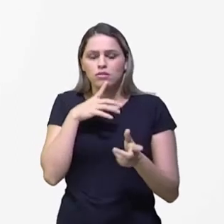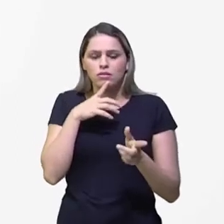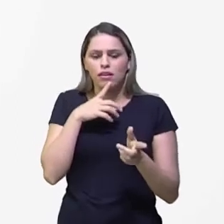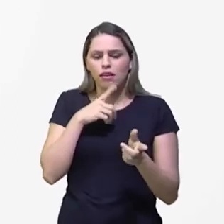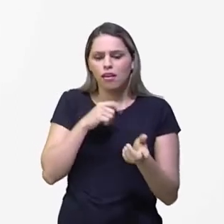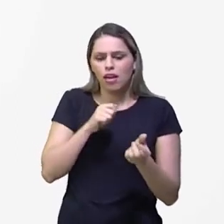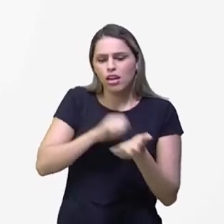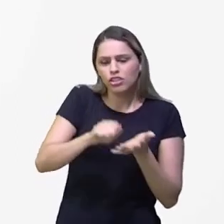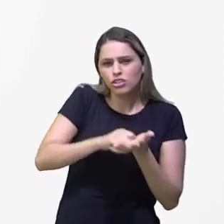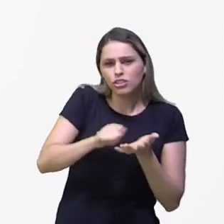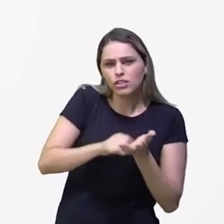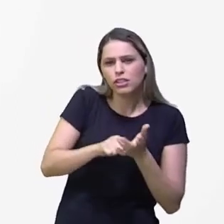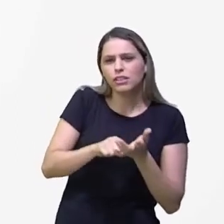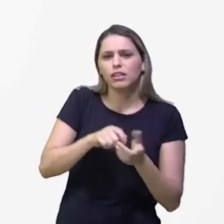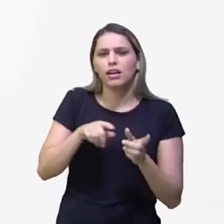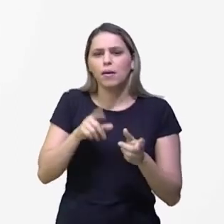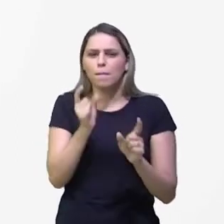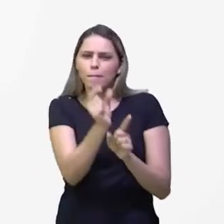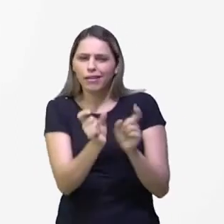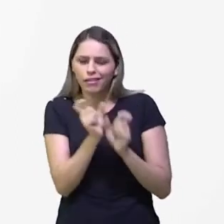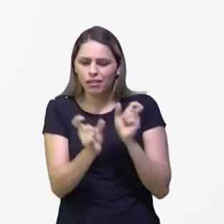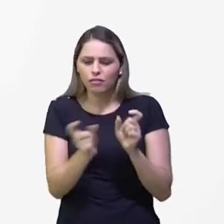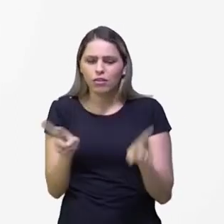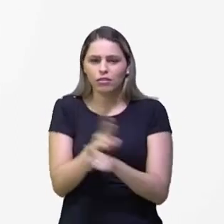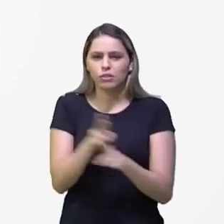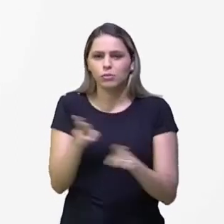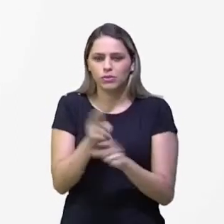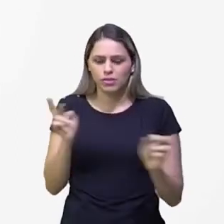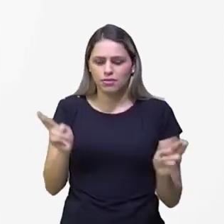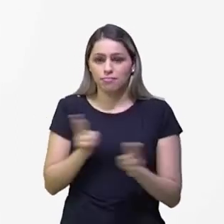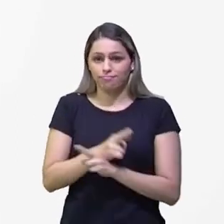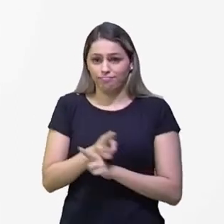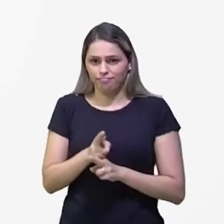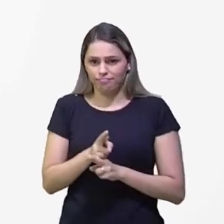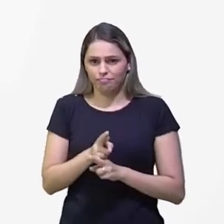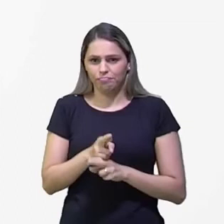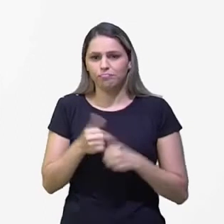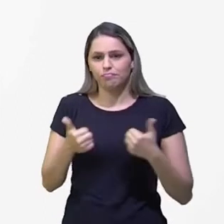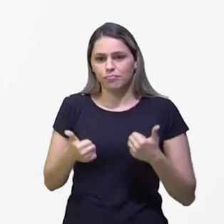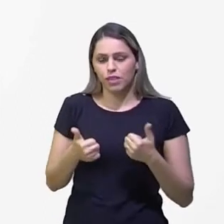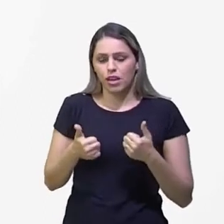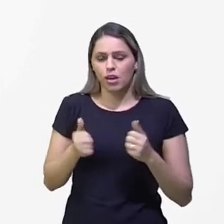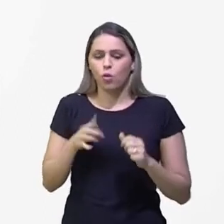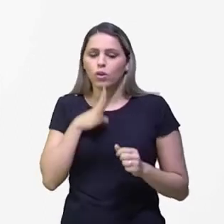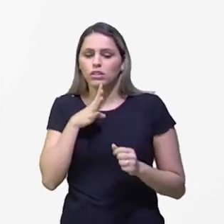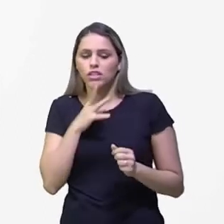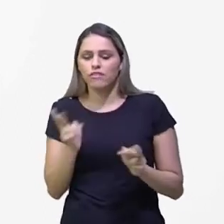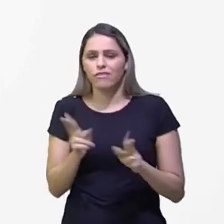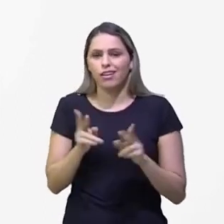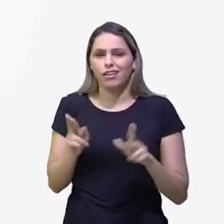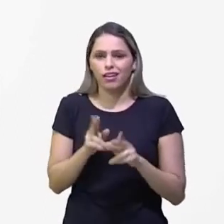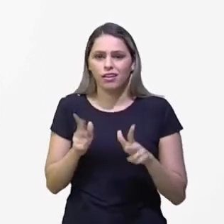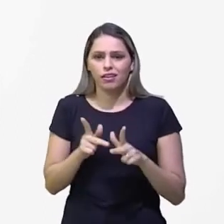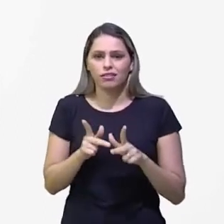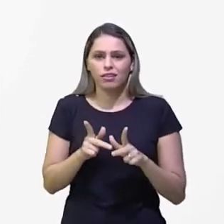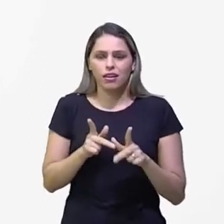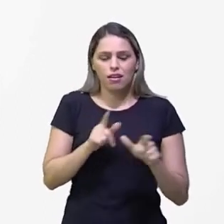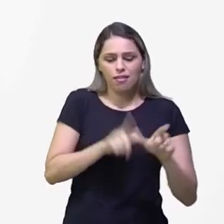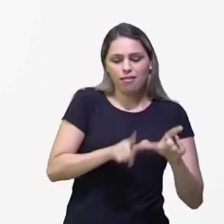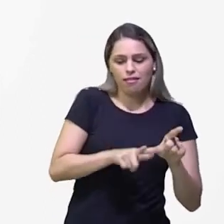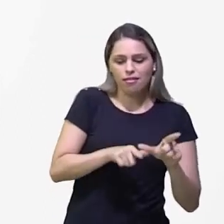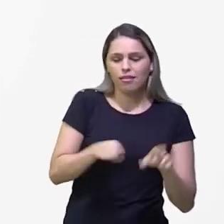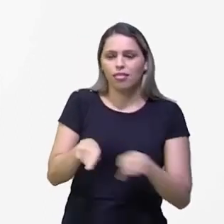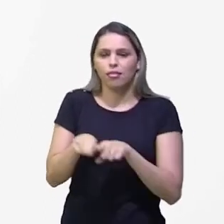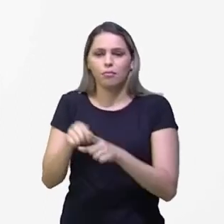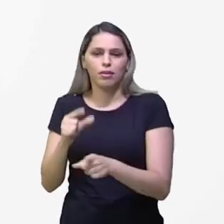com correspondências regulares diretamente entre letras e fonemas, sendo eles P, B, T,